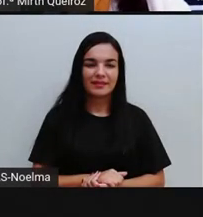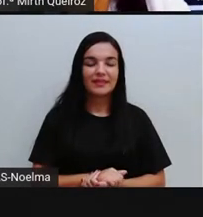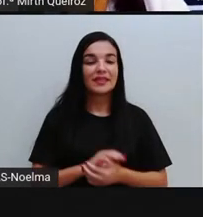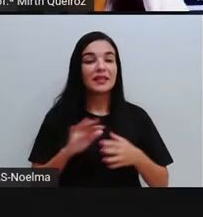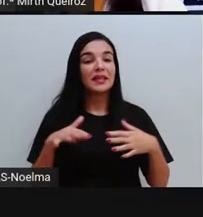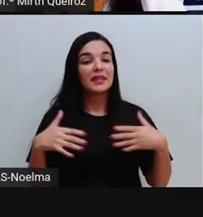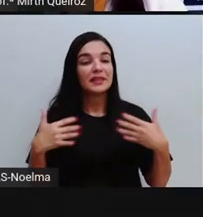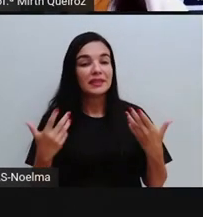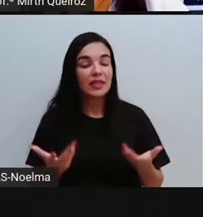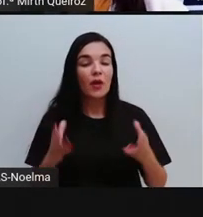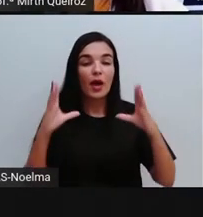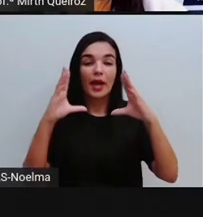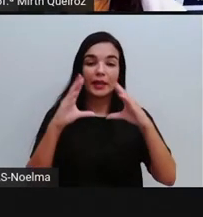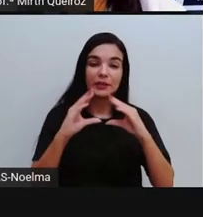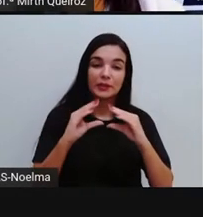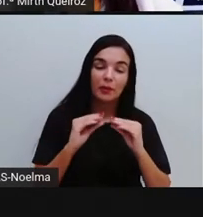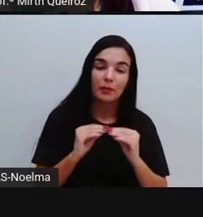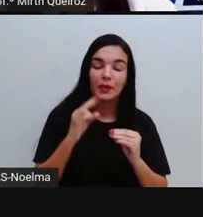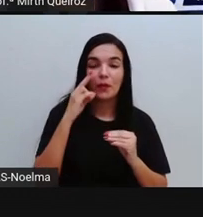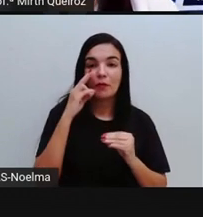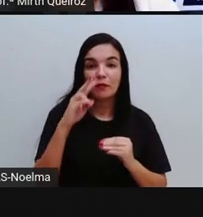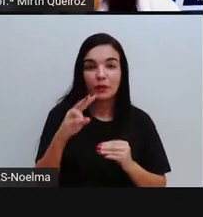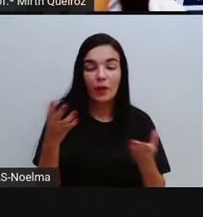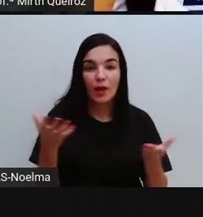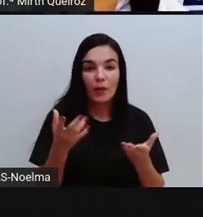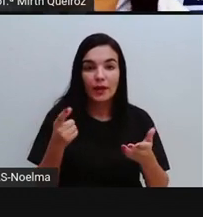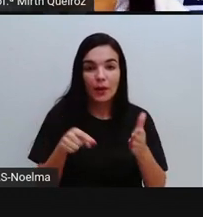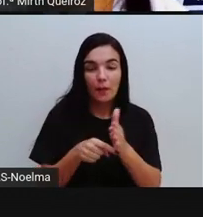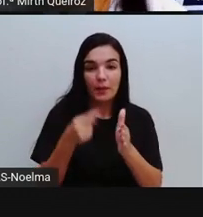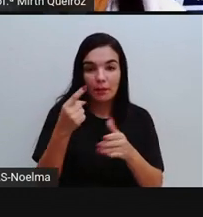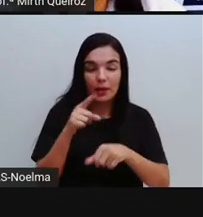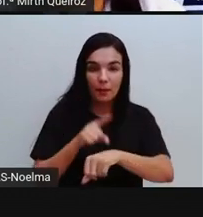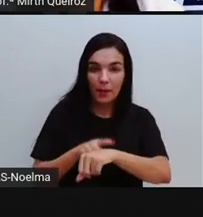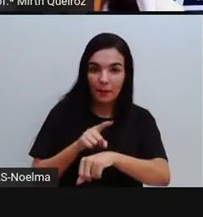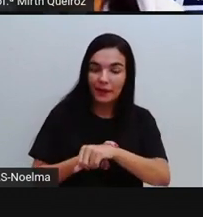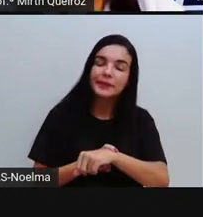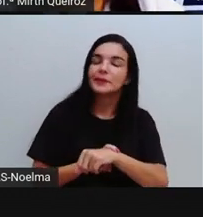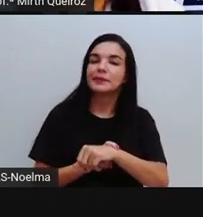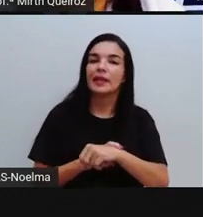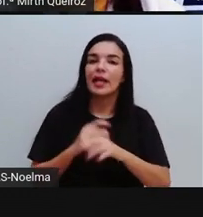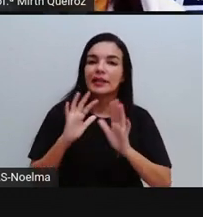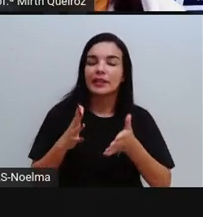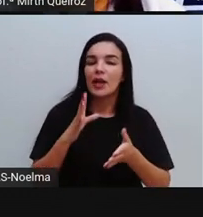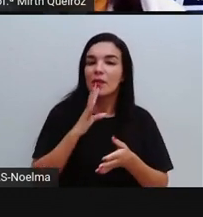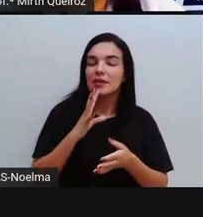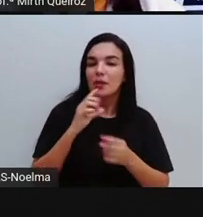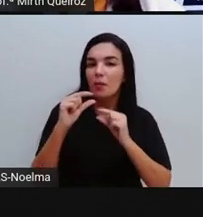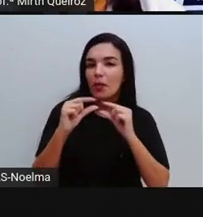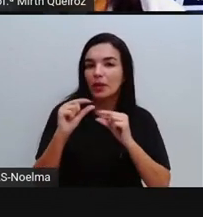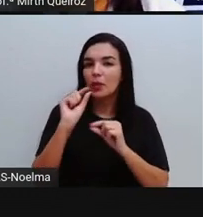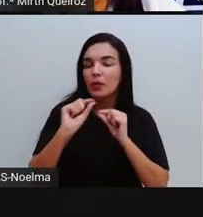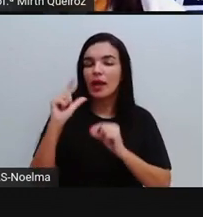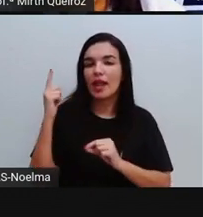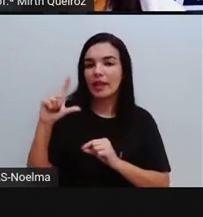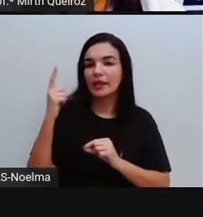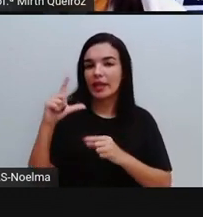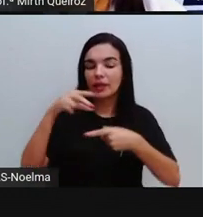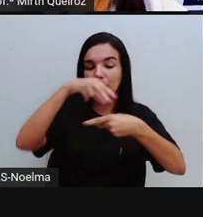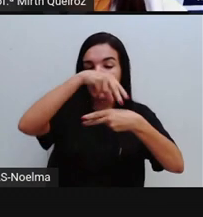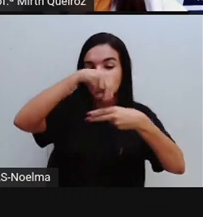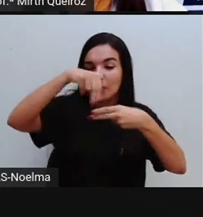Bom, gente, resumindo o que nós vimos nesse primeiro momento, nós conhecemos aí um pouquinho, né, da literatura de cordel, da